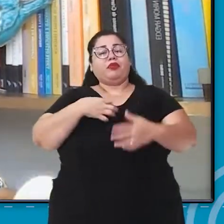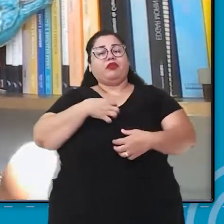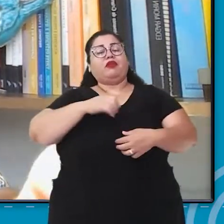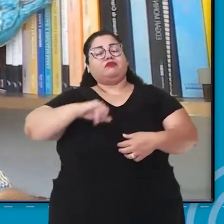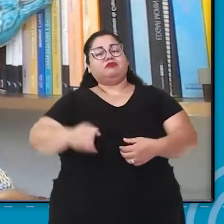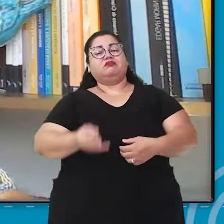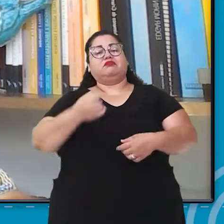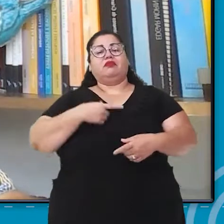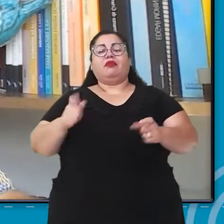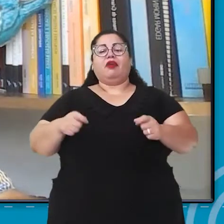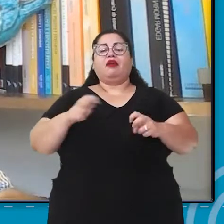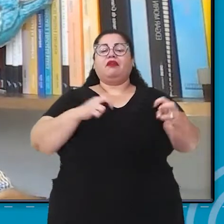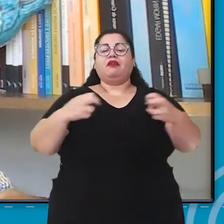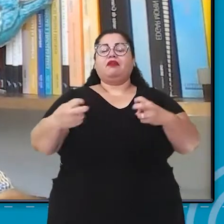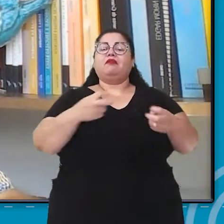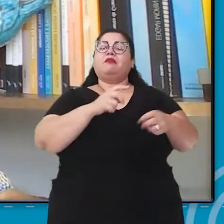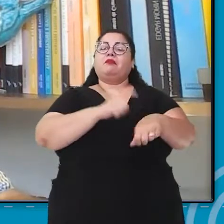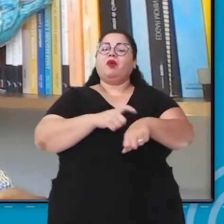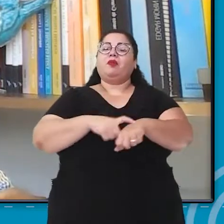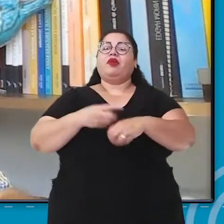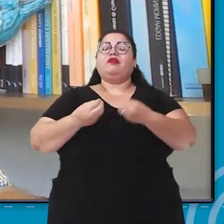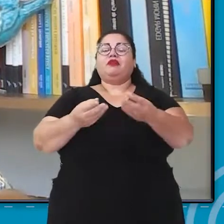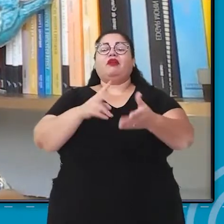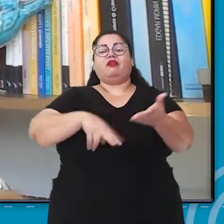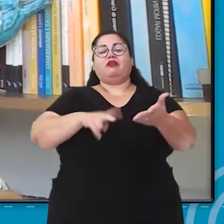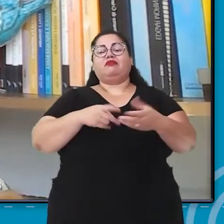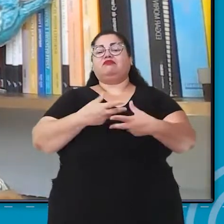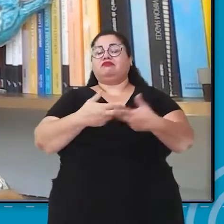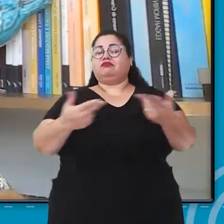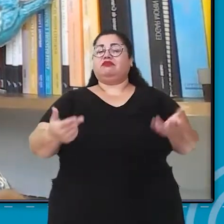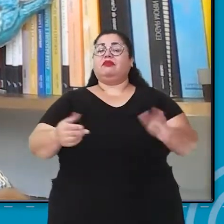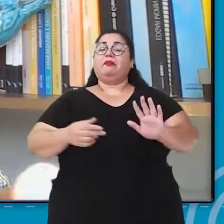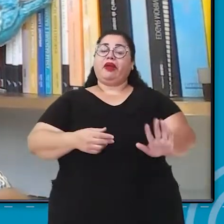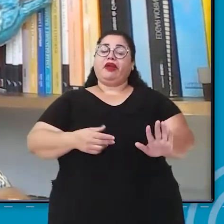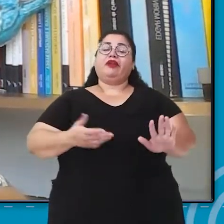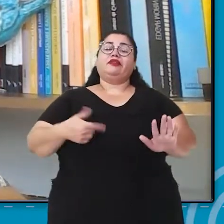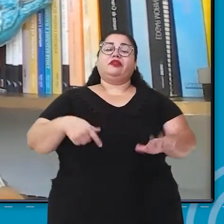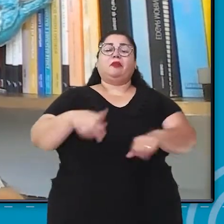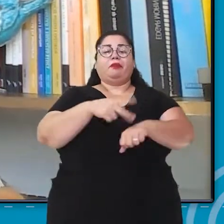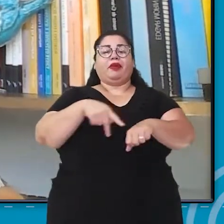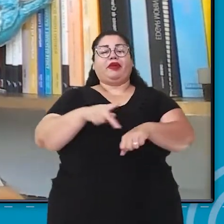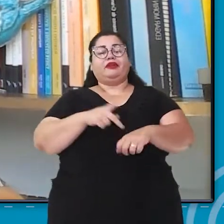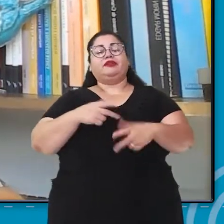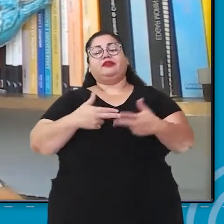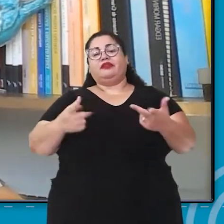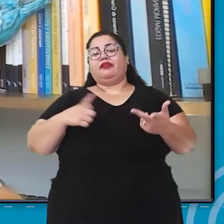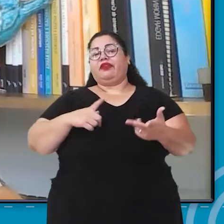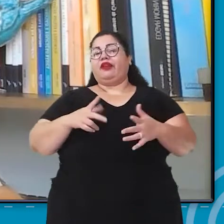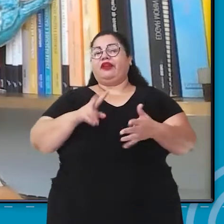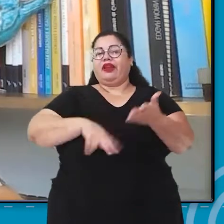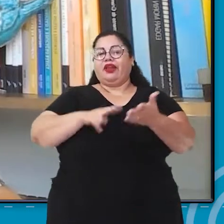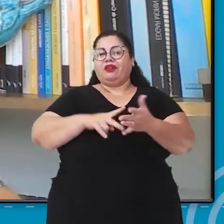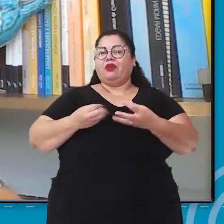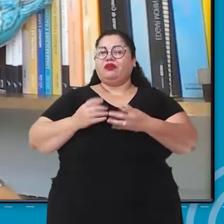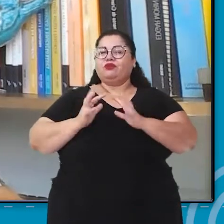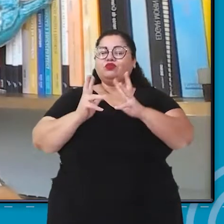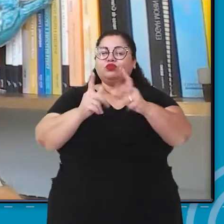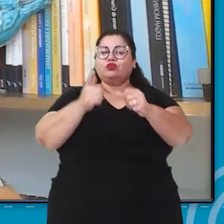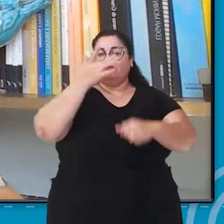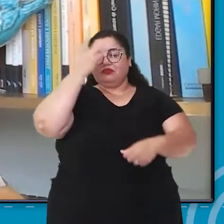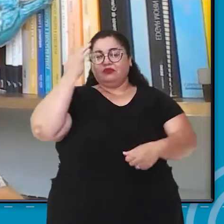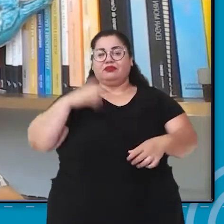medida, oportunizar e contribuir com a formação de outros. Mas nós vivemos em um país onde a formação